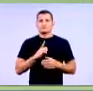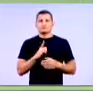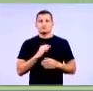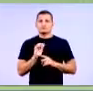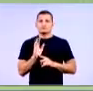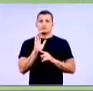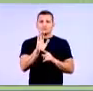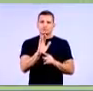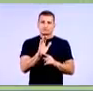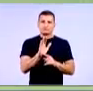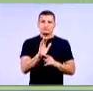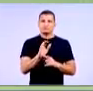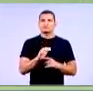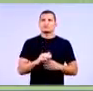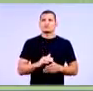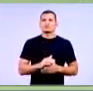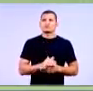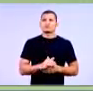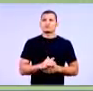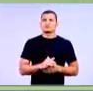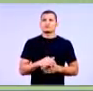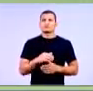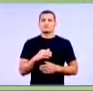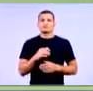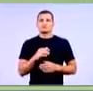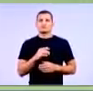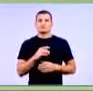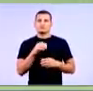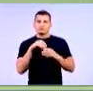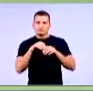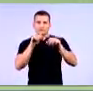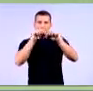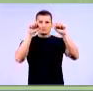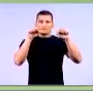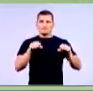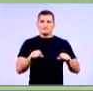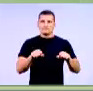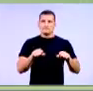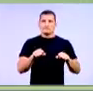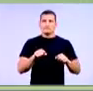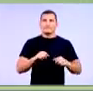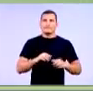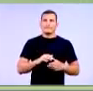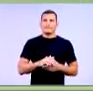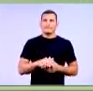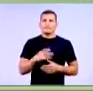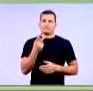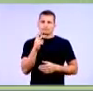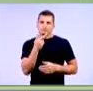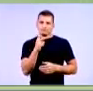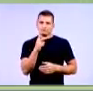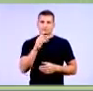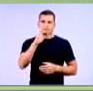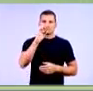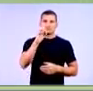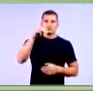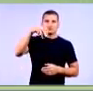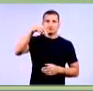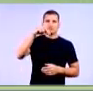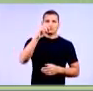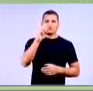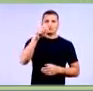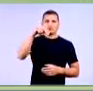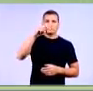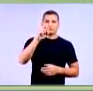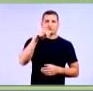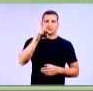uma interação existente entre o sistema, ou seja, seus componentes,